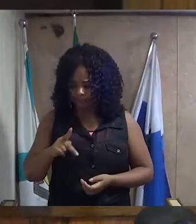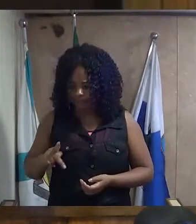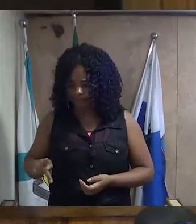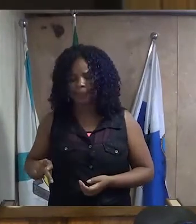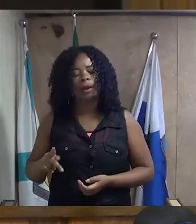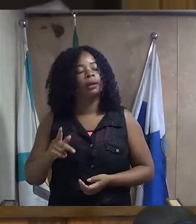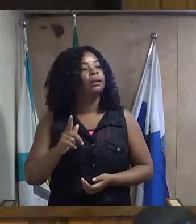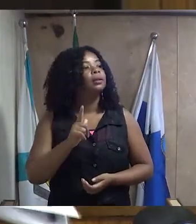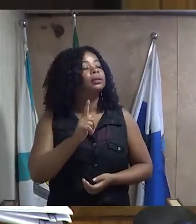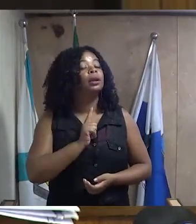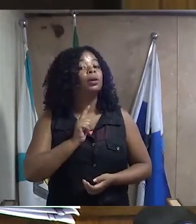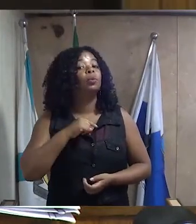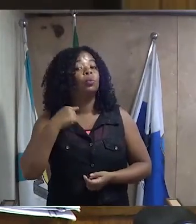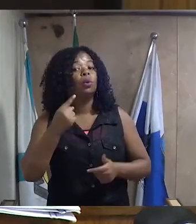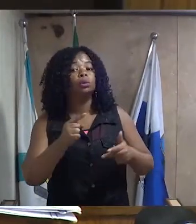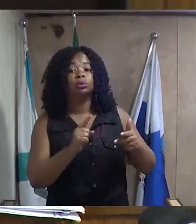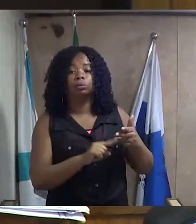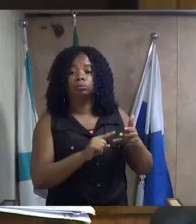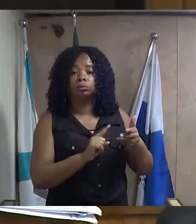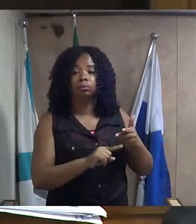tenho outro projeto de lei,